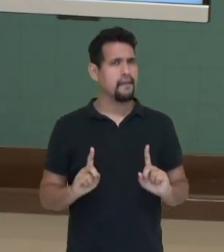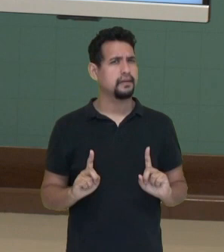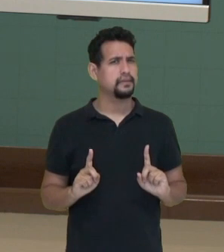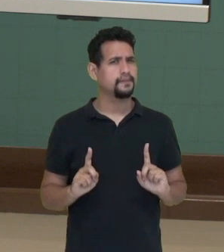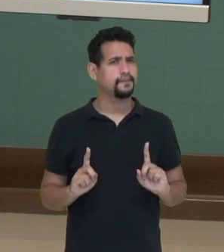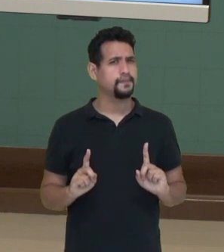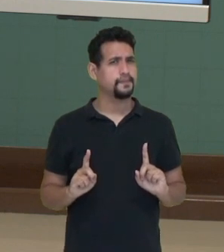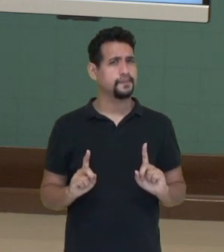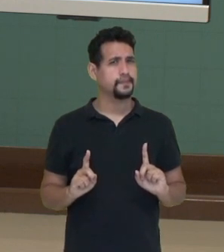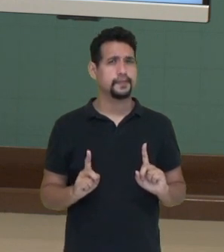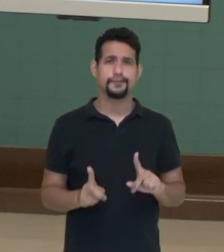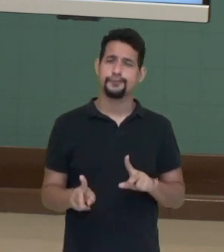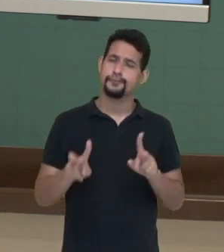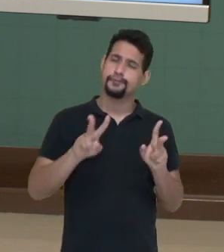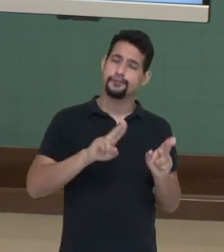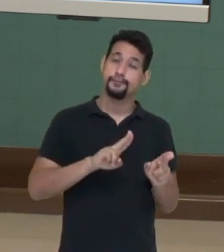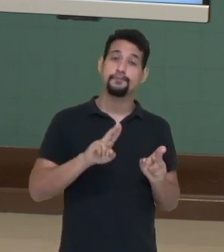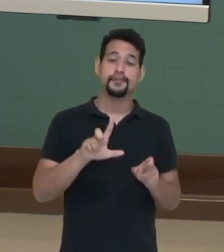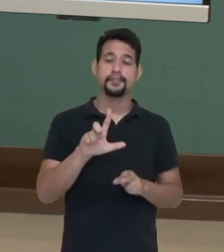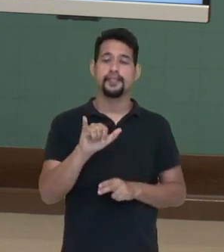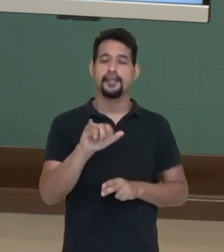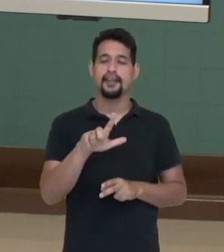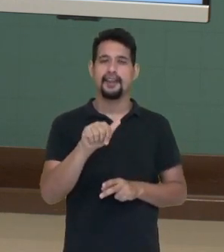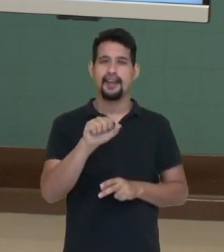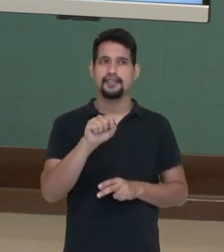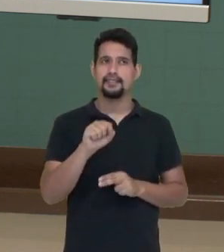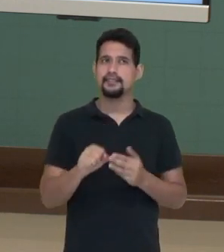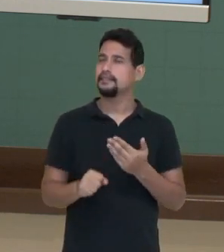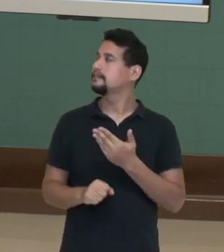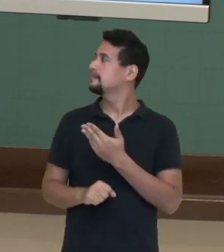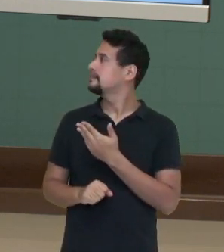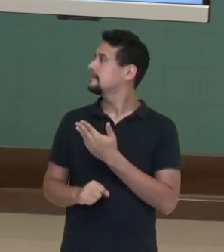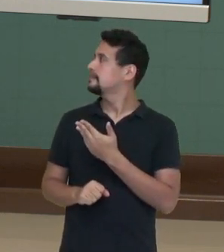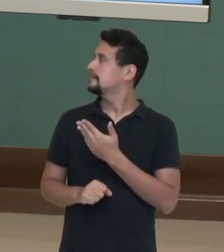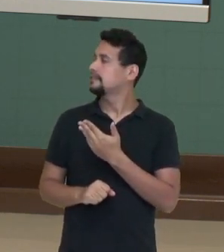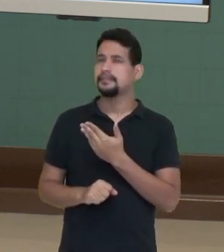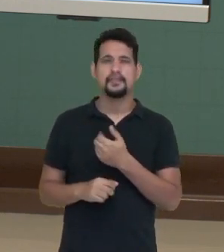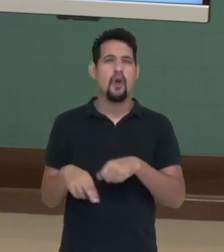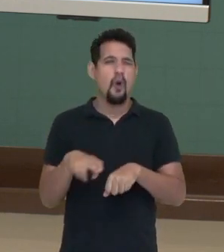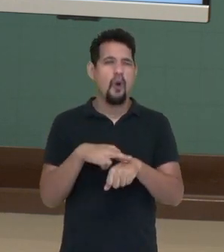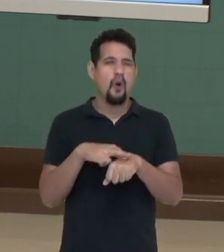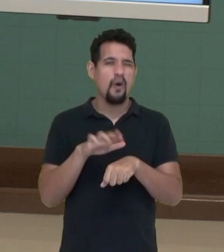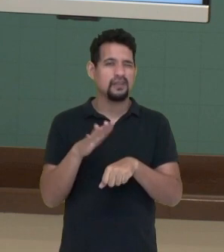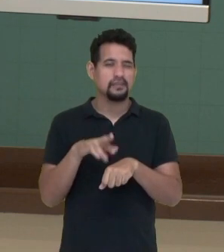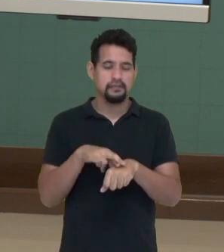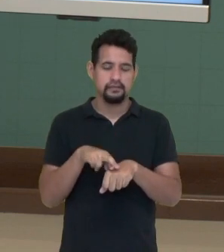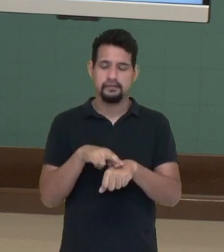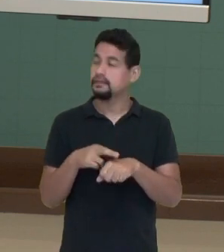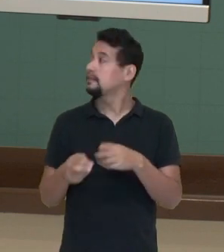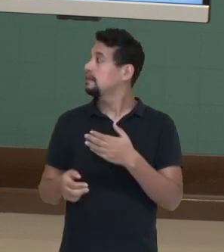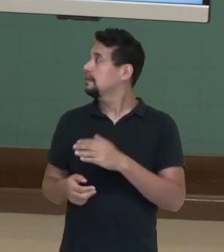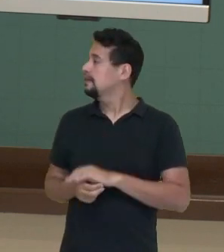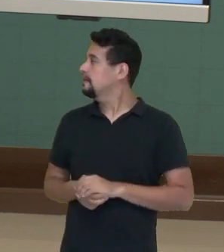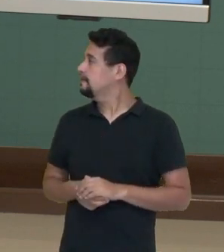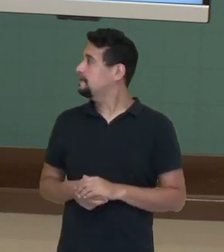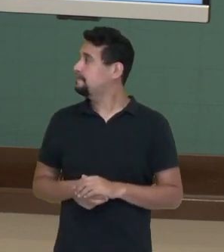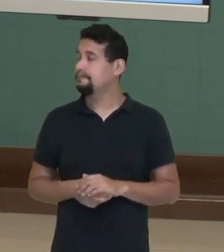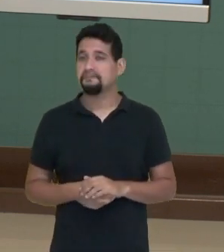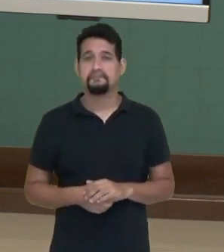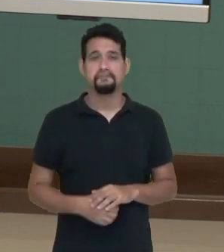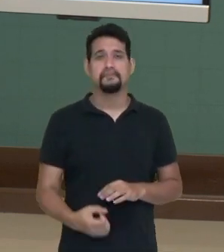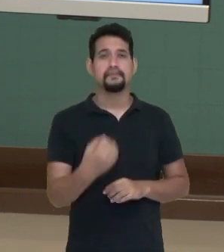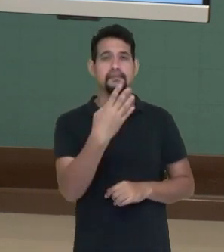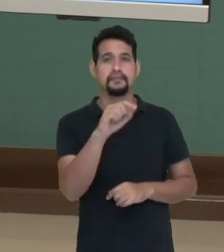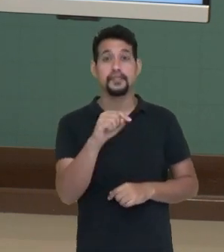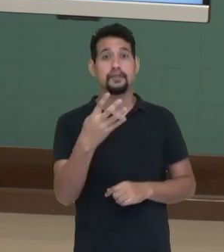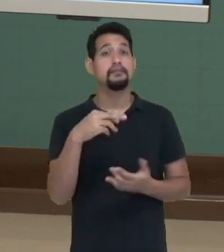A área do dormitório lilás também. Então, cadê a área do dormitório? Cadê? Lilás. Ó, 4 por 4, então a gente já sabe